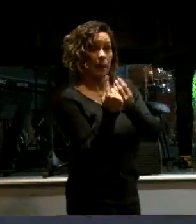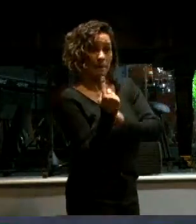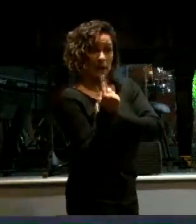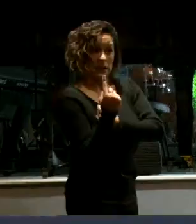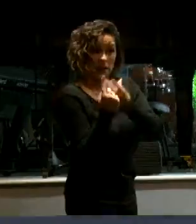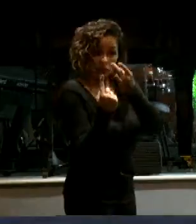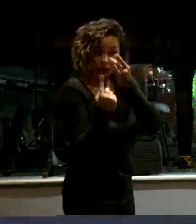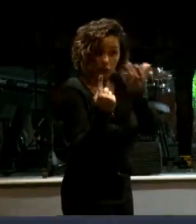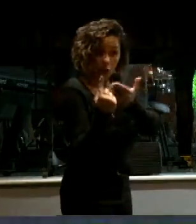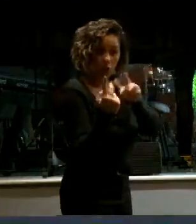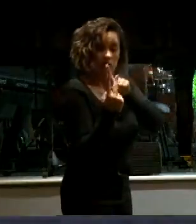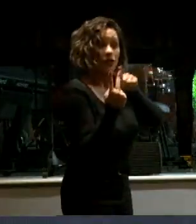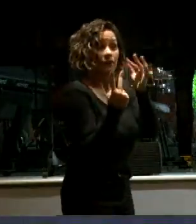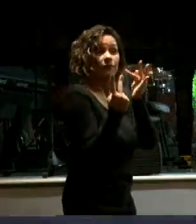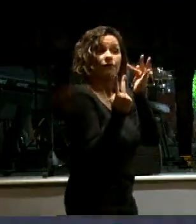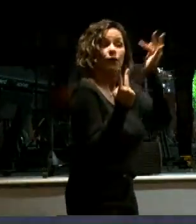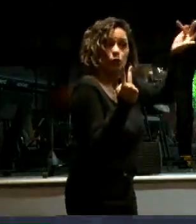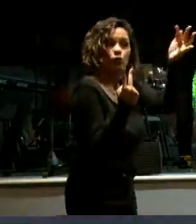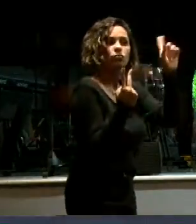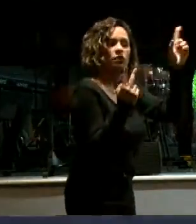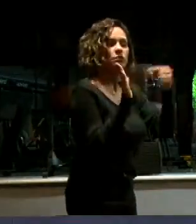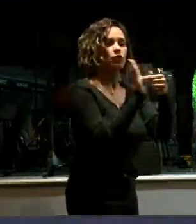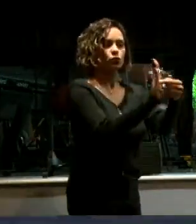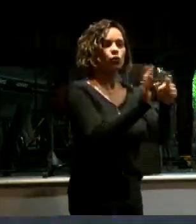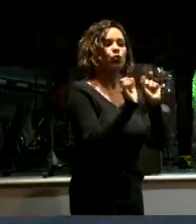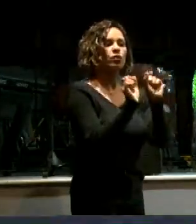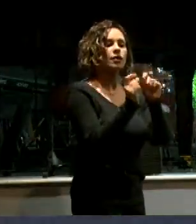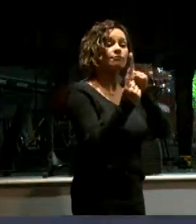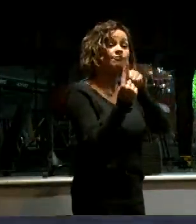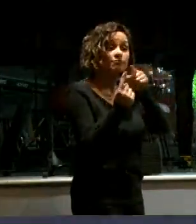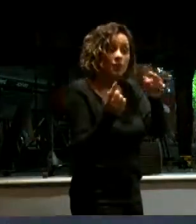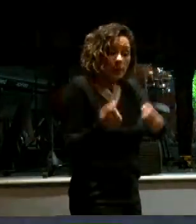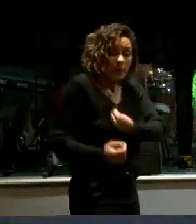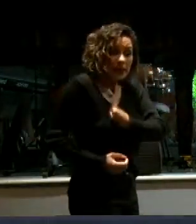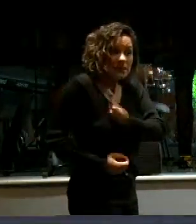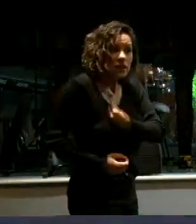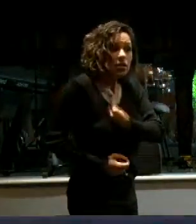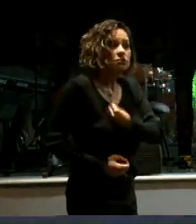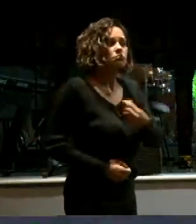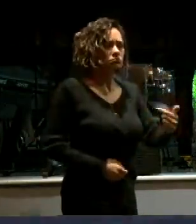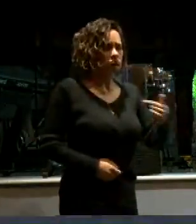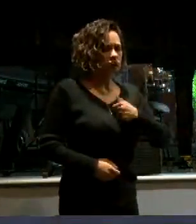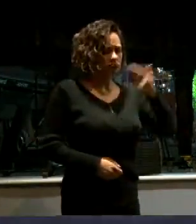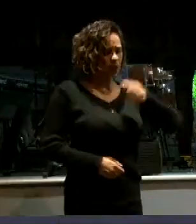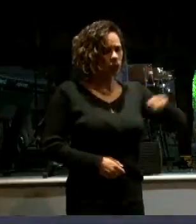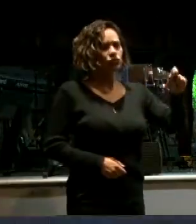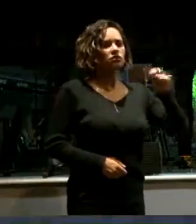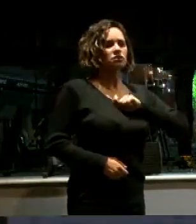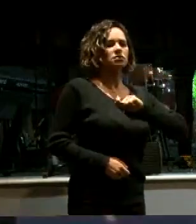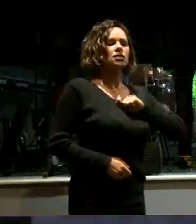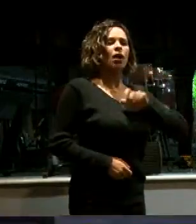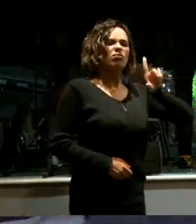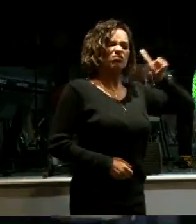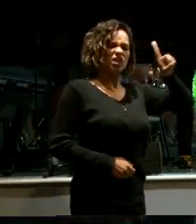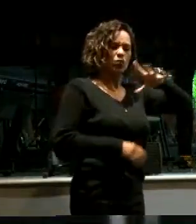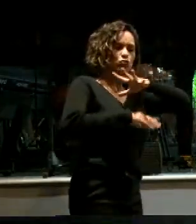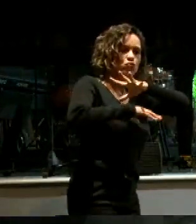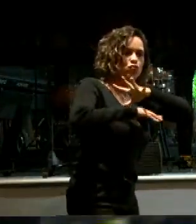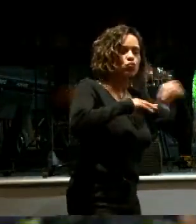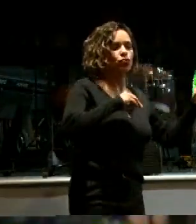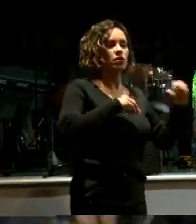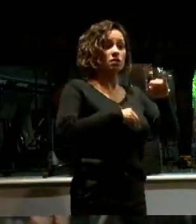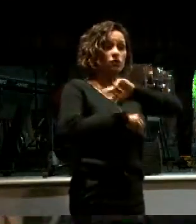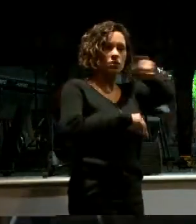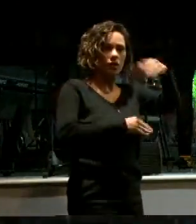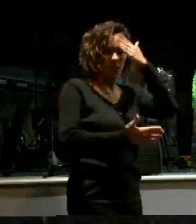futuro. Para o tempo presente é: eu sou Jeová Rafá, o Deus que cura. Se você crer em mim e andar nos